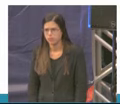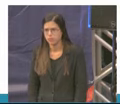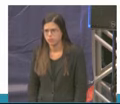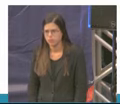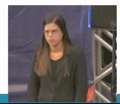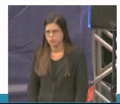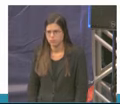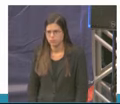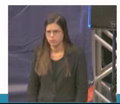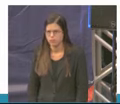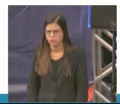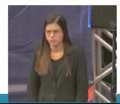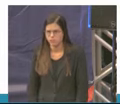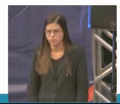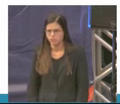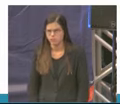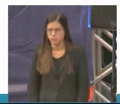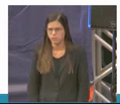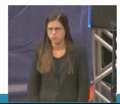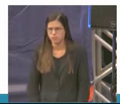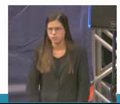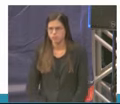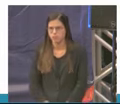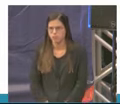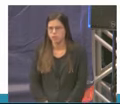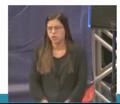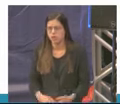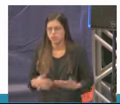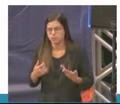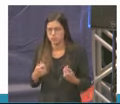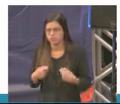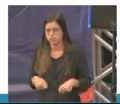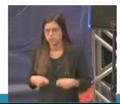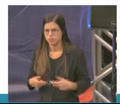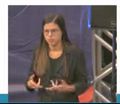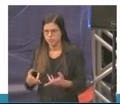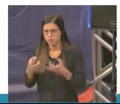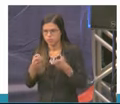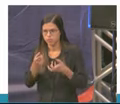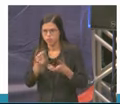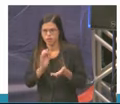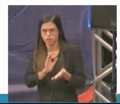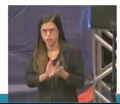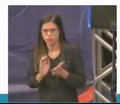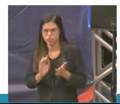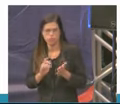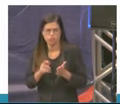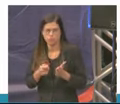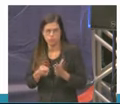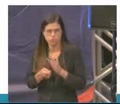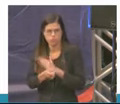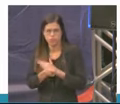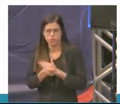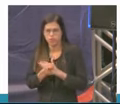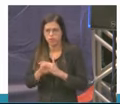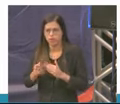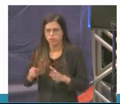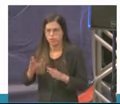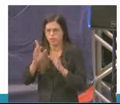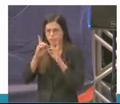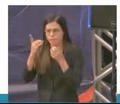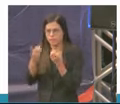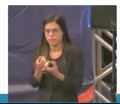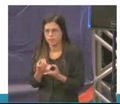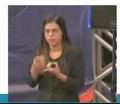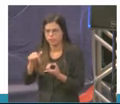logo uma vez. Olhar aonde está indo o dinheiro. Então, eu olho para o Departamento de Defesa dos Estados Unidos da América, que é quem pensa